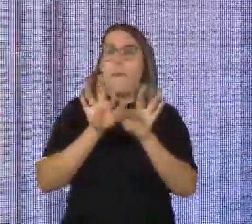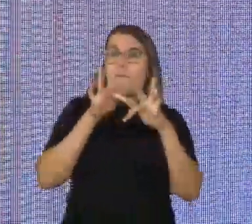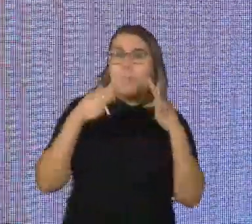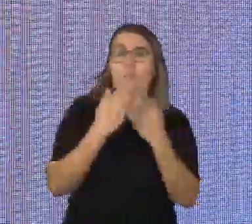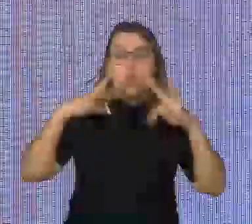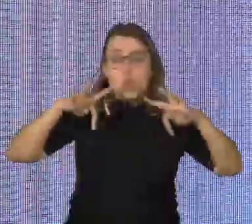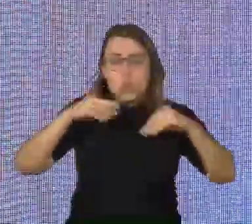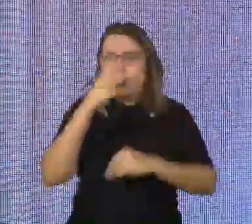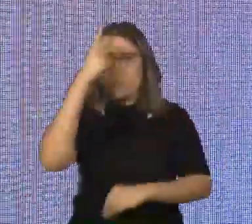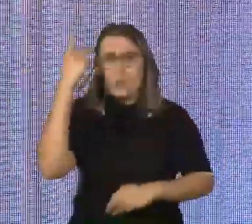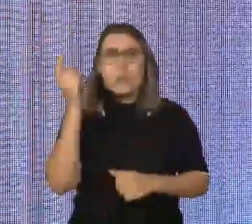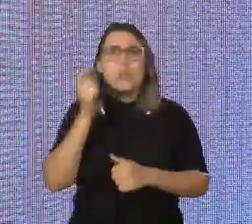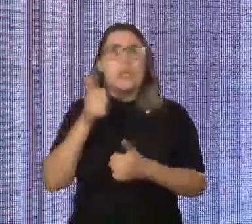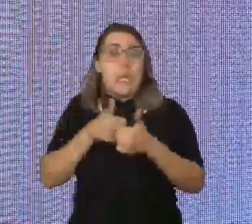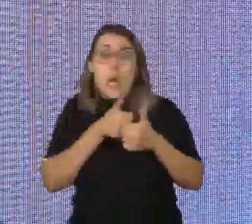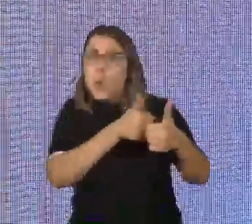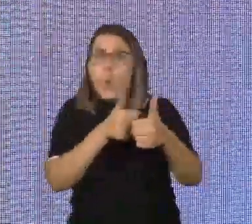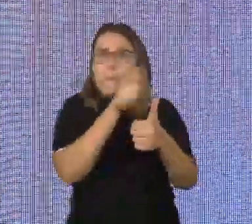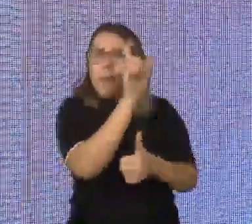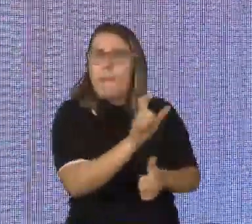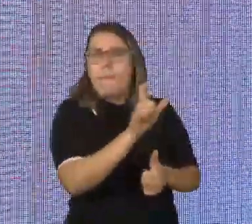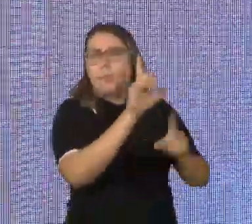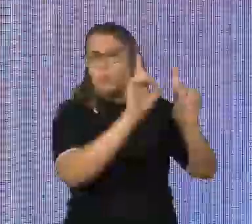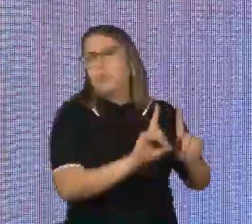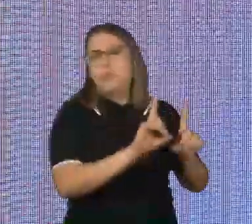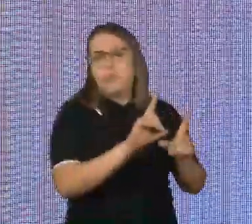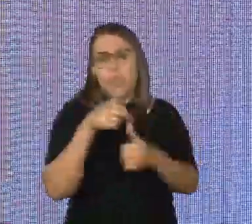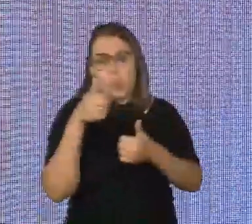puder agregar alguma informação relevante para que